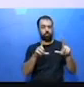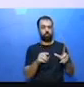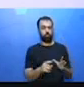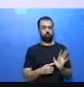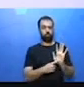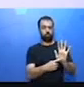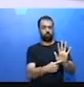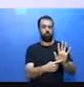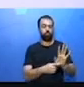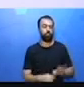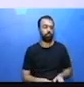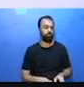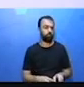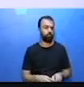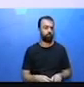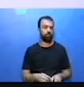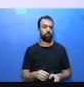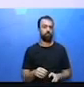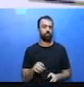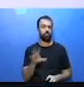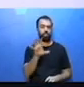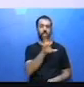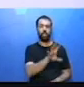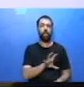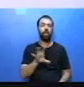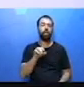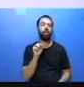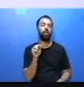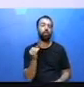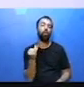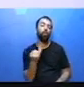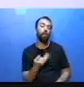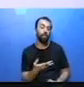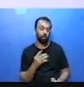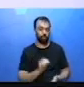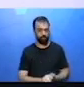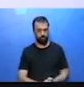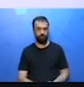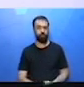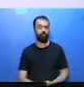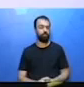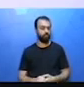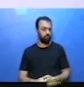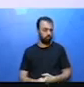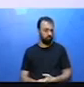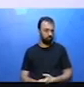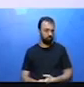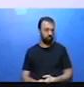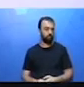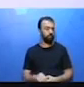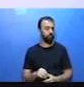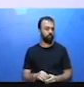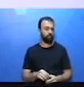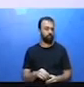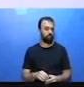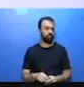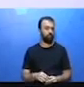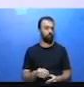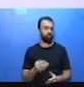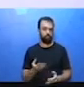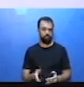é a área desse terreno? Só substituir naquela fórmula da área do